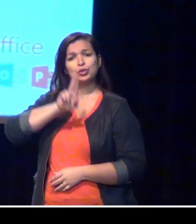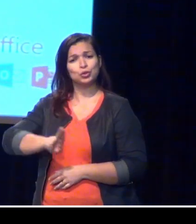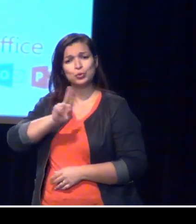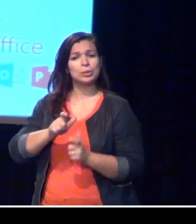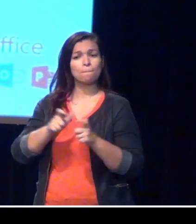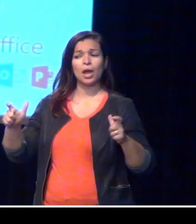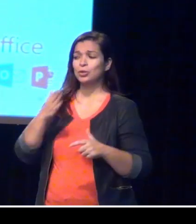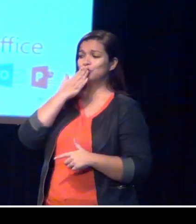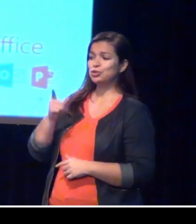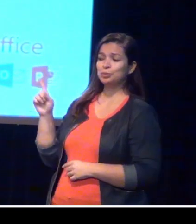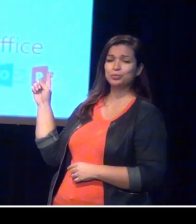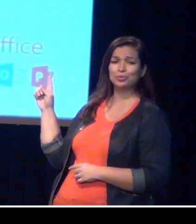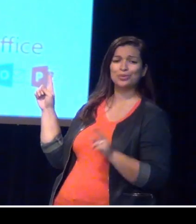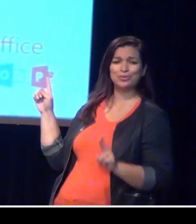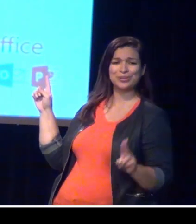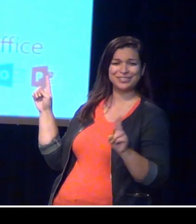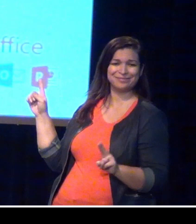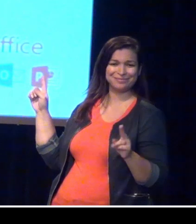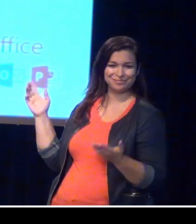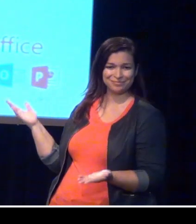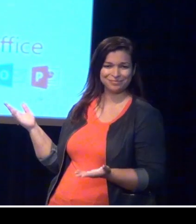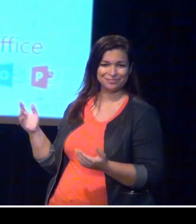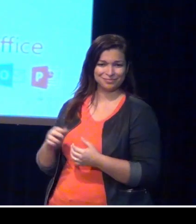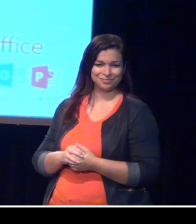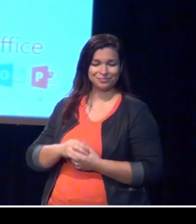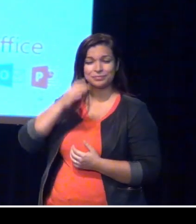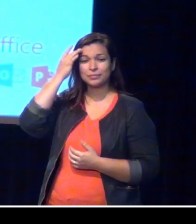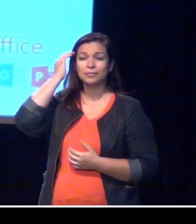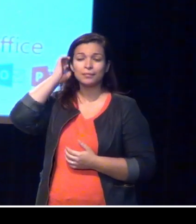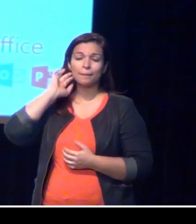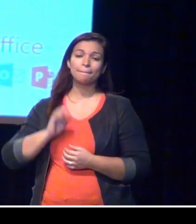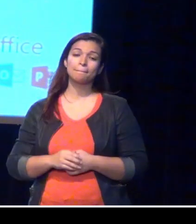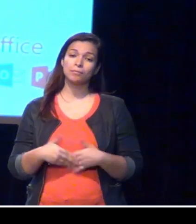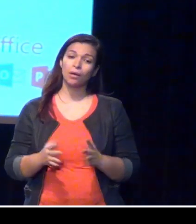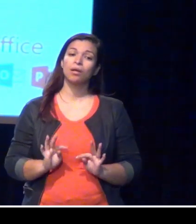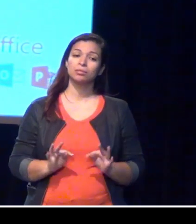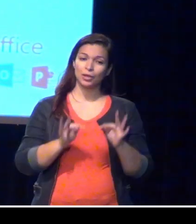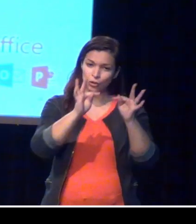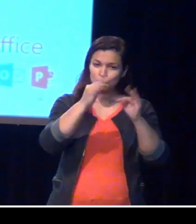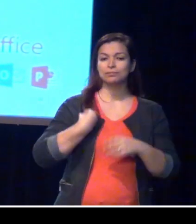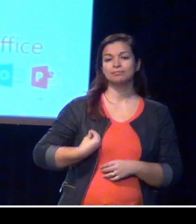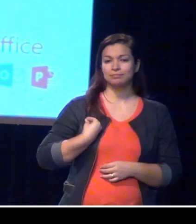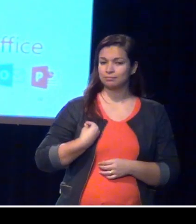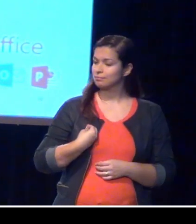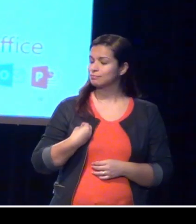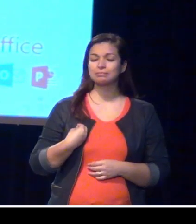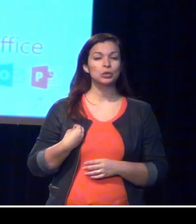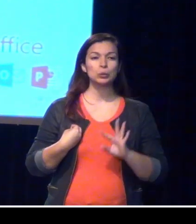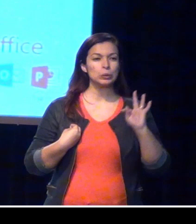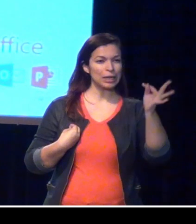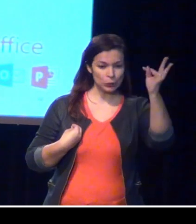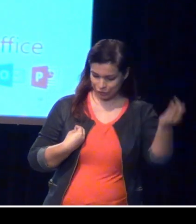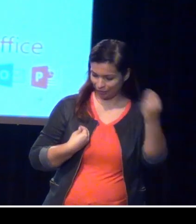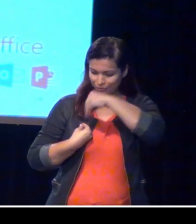dessas ferramentas, né? Então, a tecnologia ela é parte, sim, da